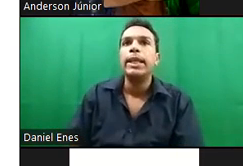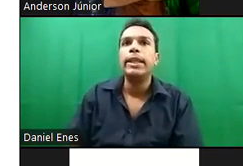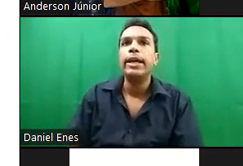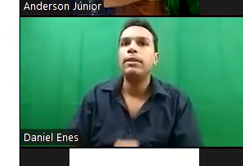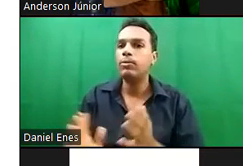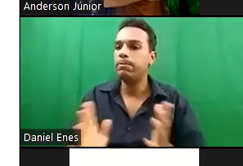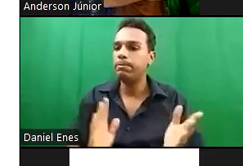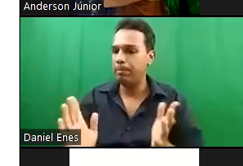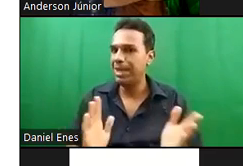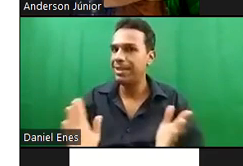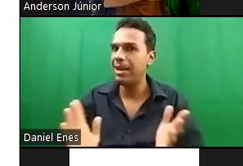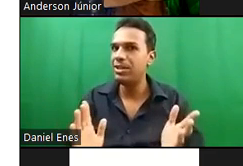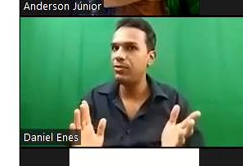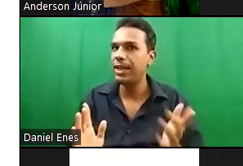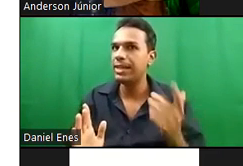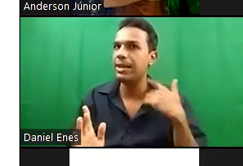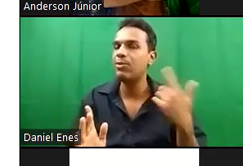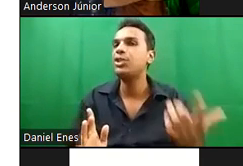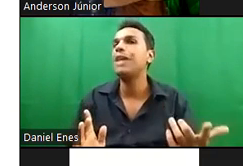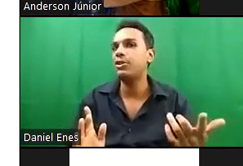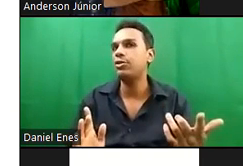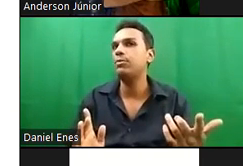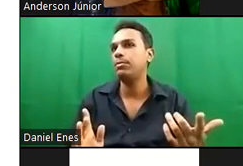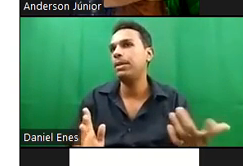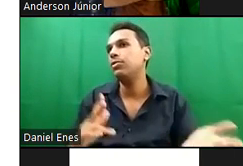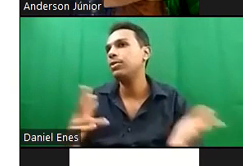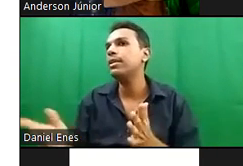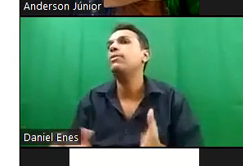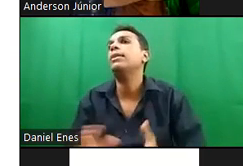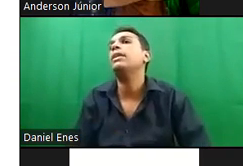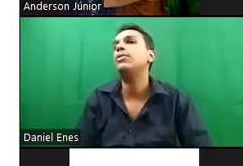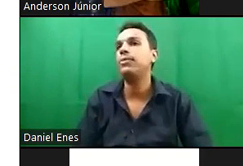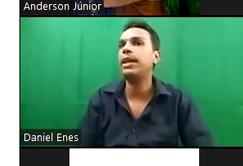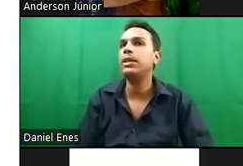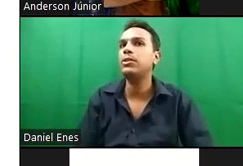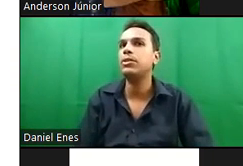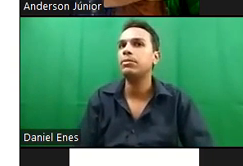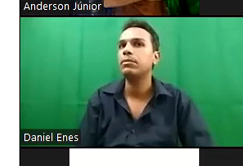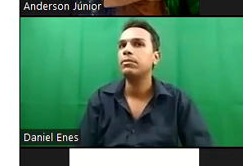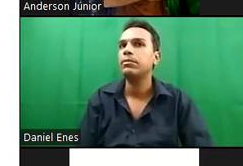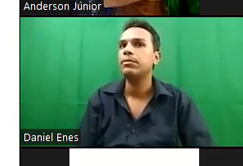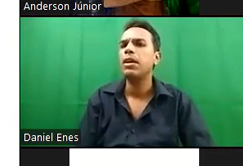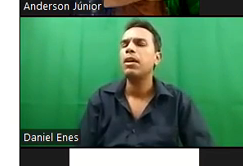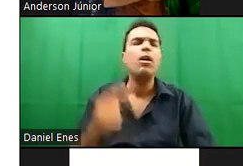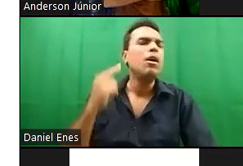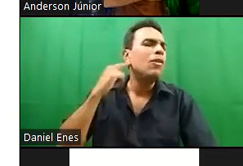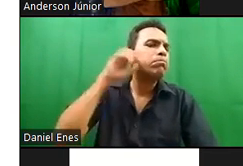Né? Então, perceba a diferença da quantidade de movimento, significado diferente. O que